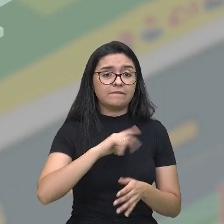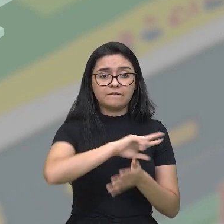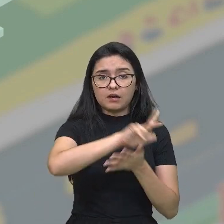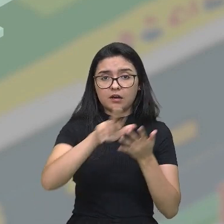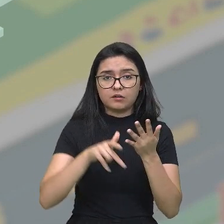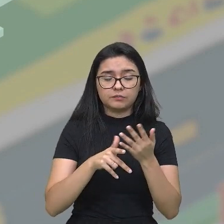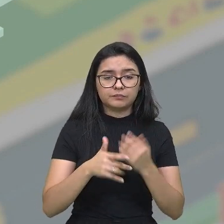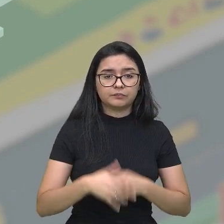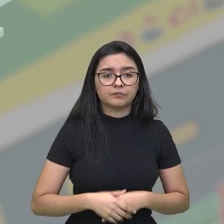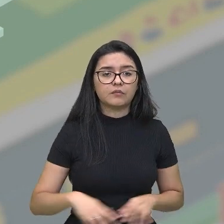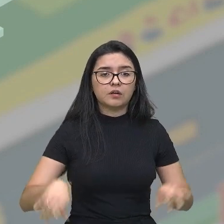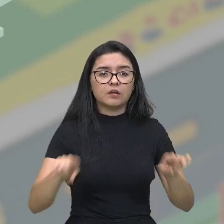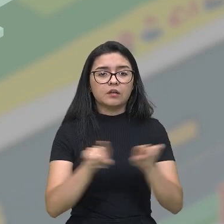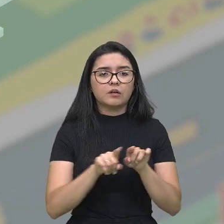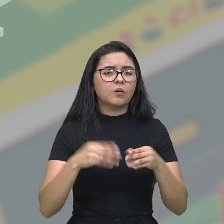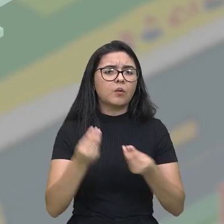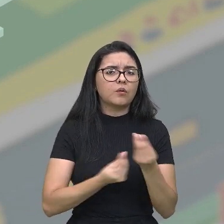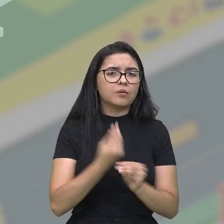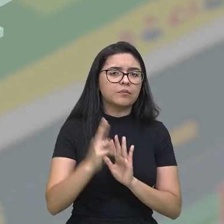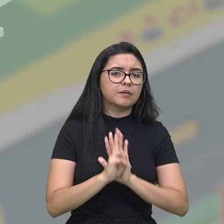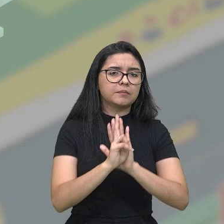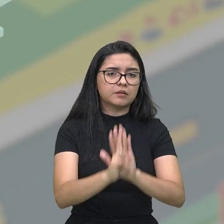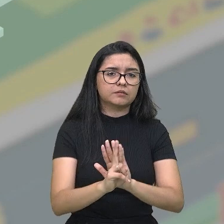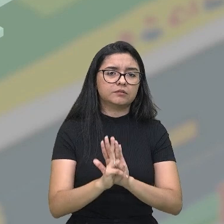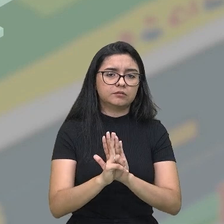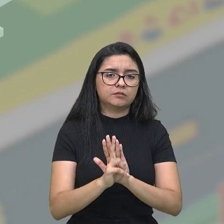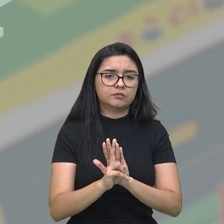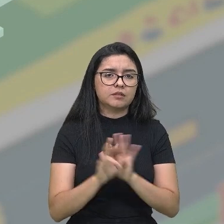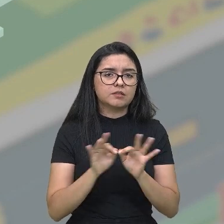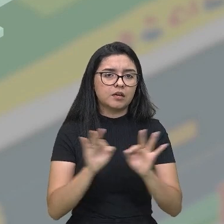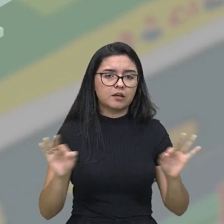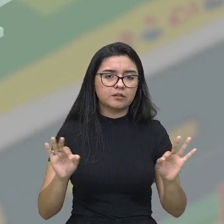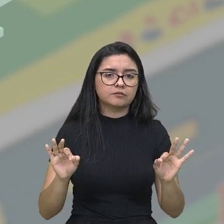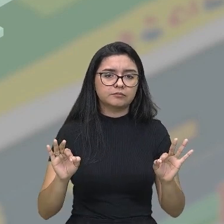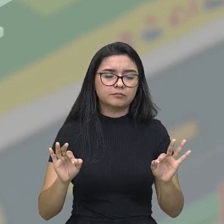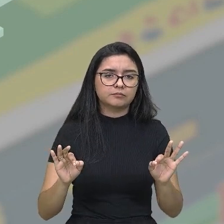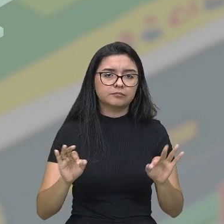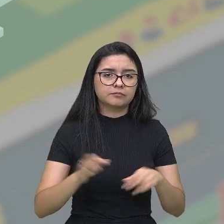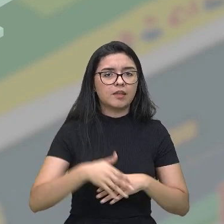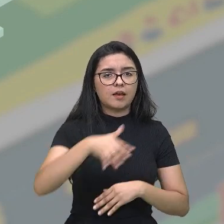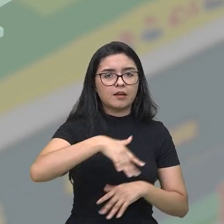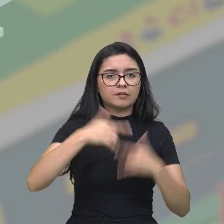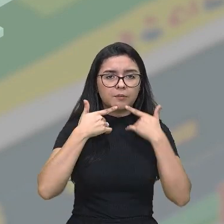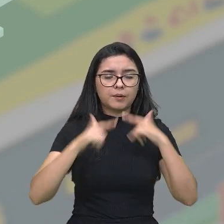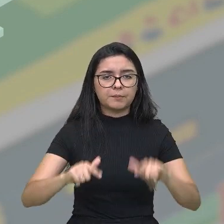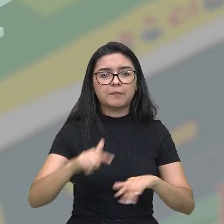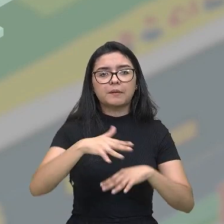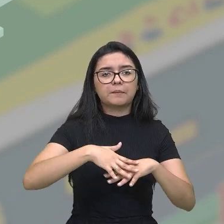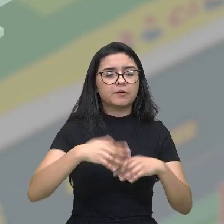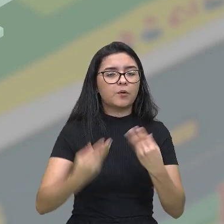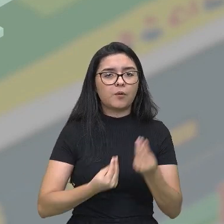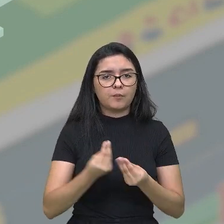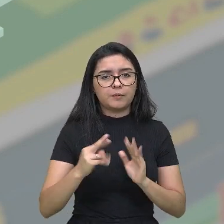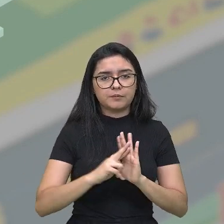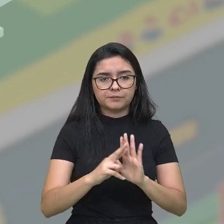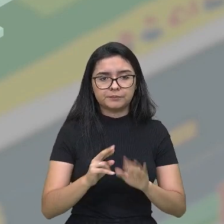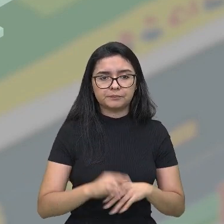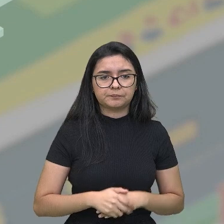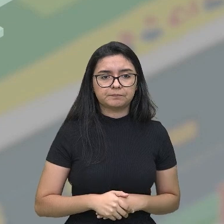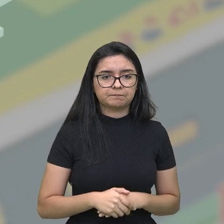bom? E como que nós representamos um segmento de reta na linguagem matemática? Como representamos?